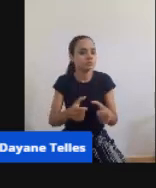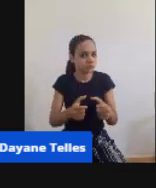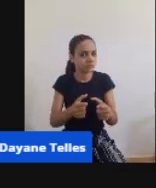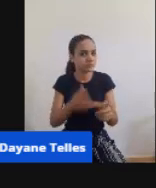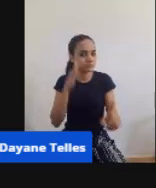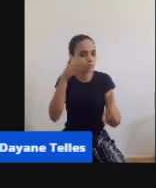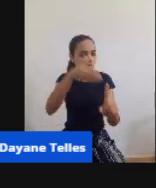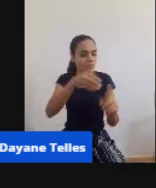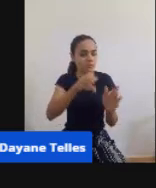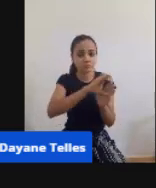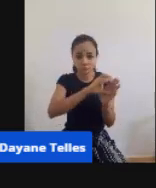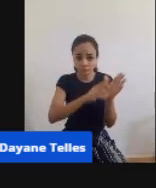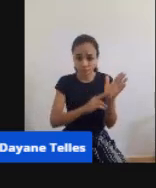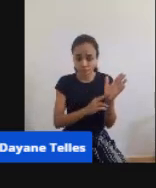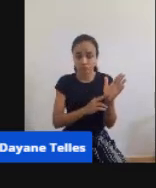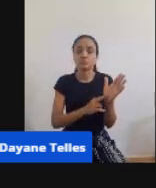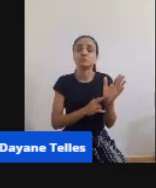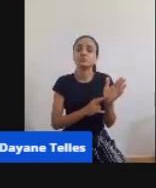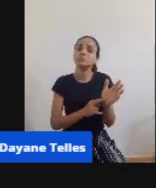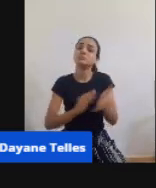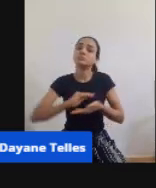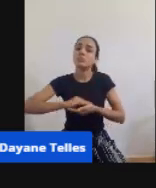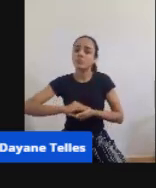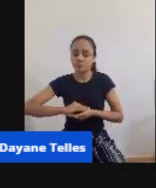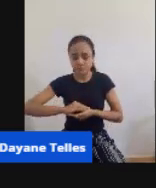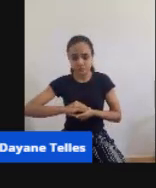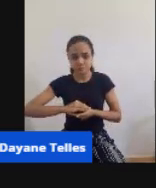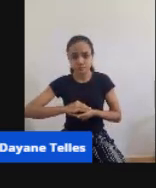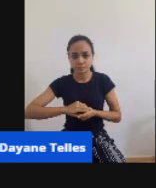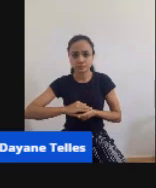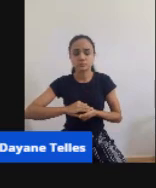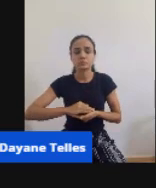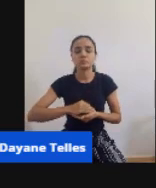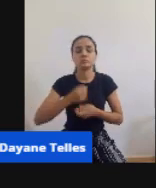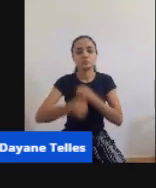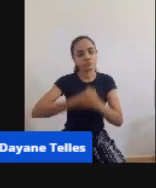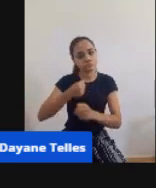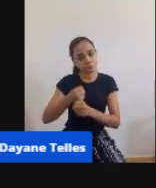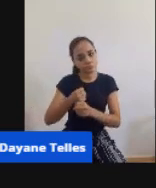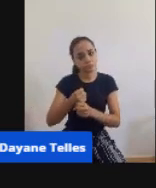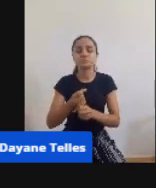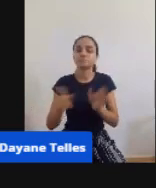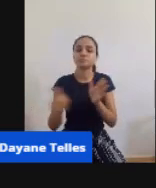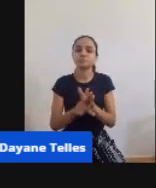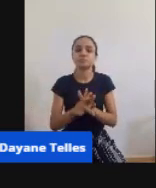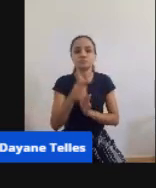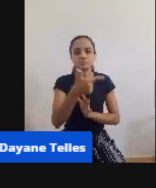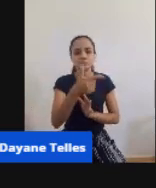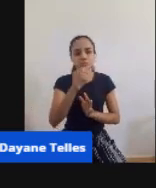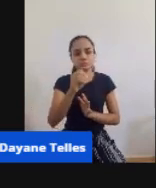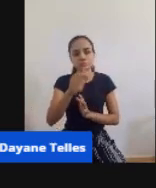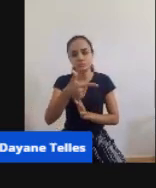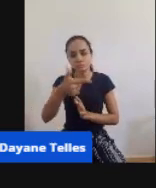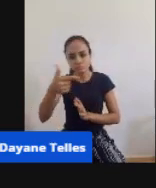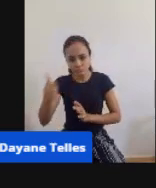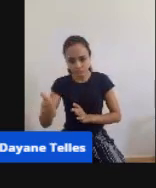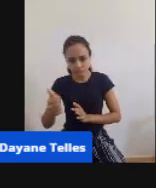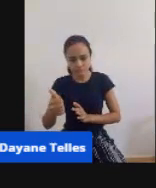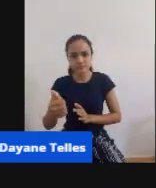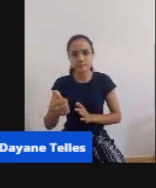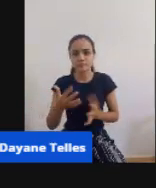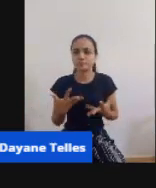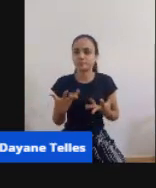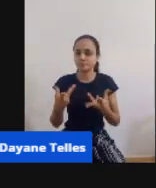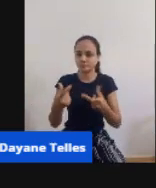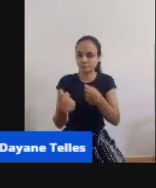Municipal de Ensino, primeiramente, e para esse ano específico de 2021, são as habilidades que estão indicadas no referencial